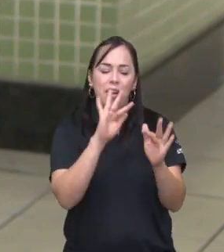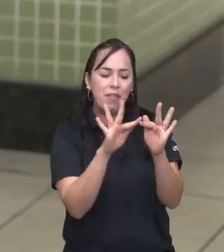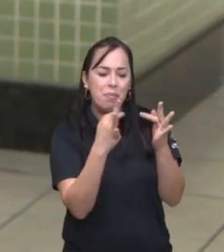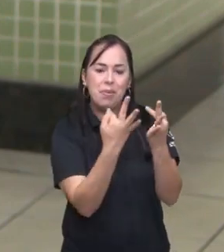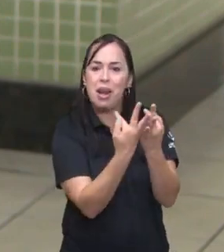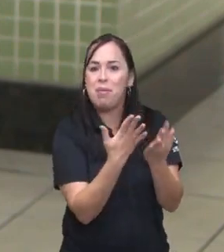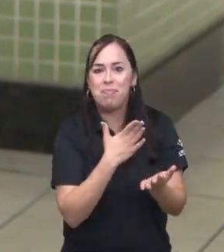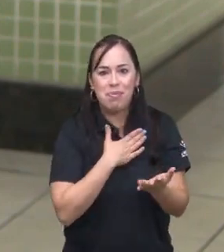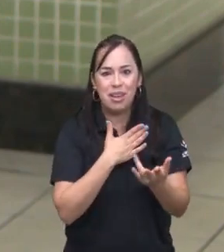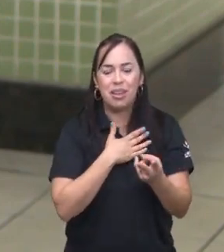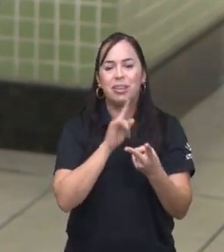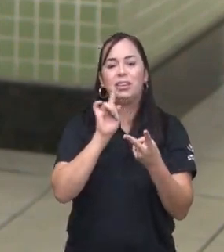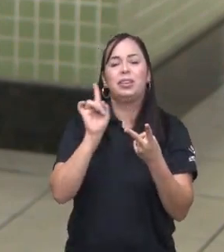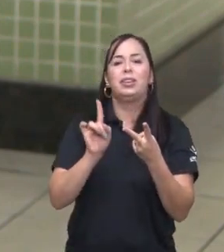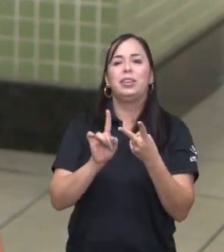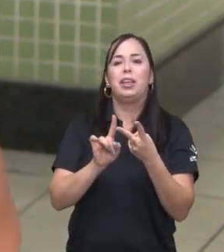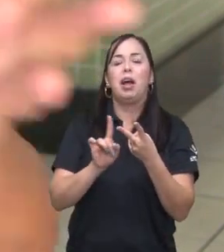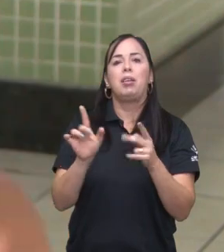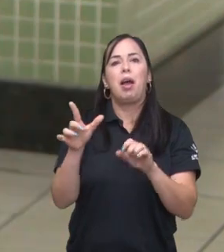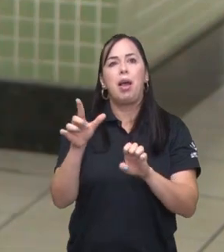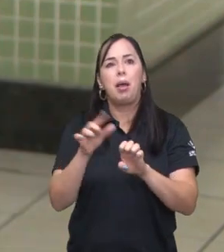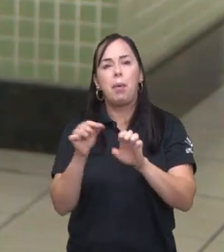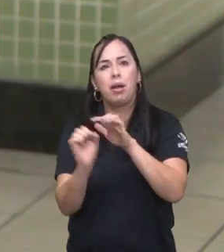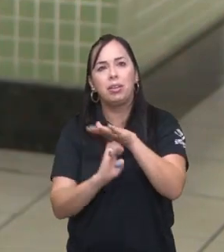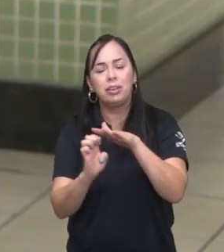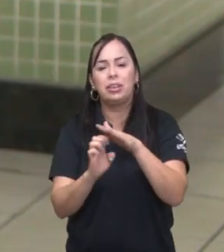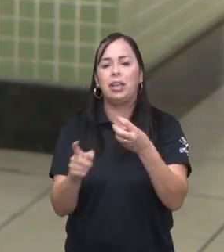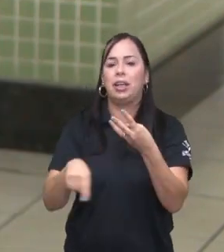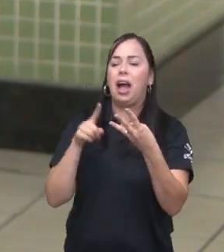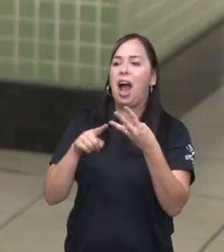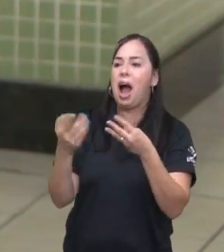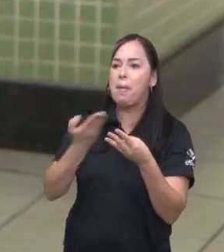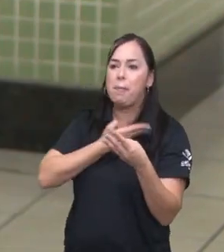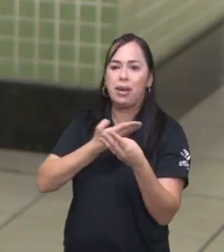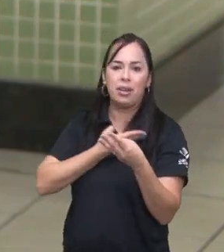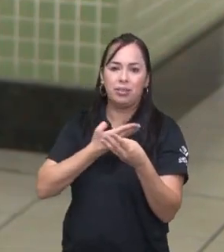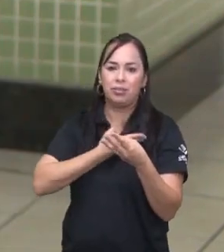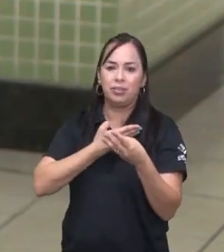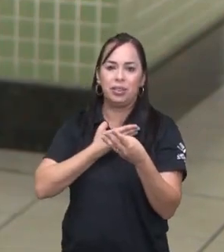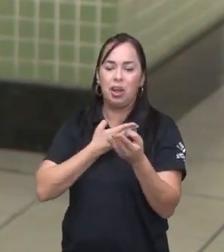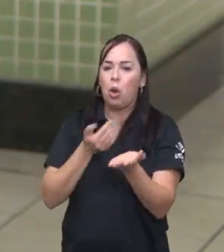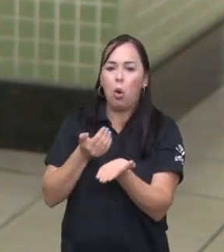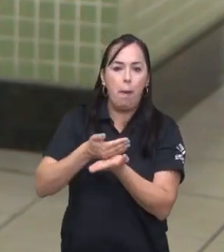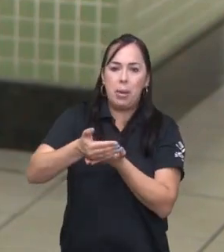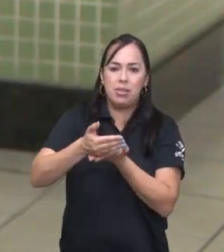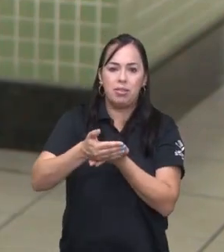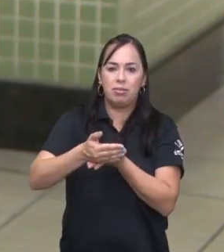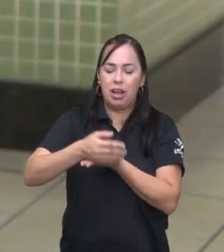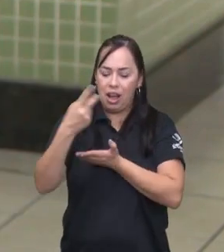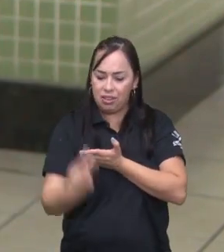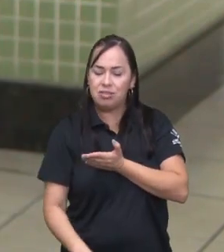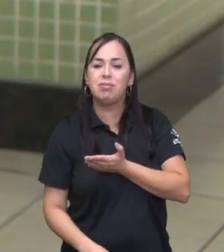você, o lado empresarial, amizades, saiu tudo daqui. Tudo daqui.